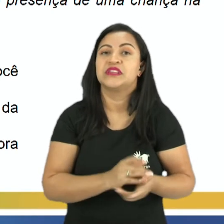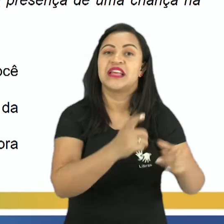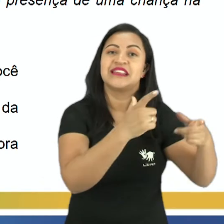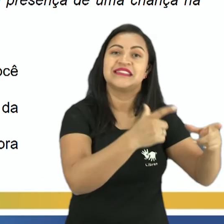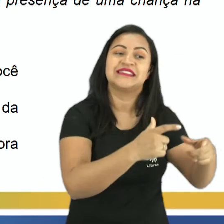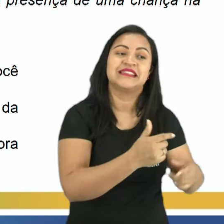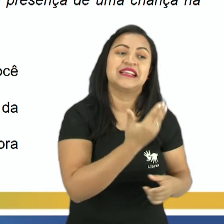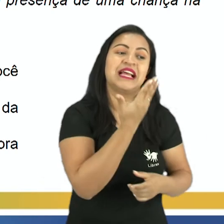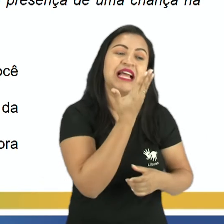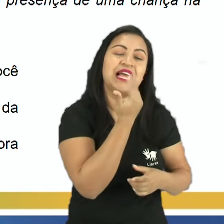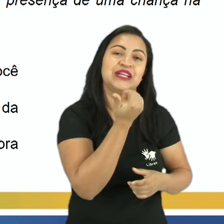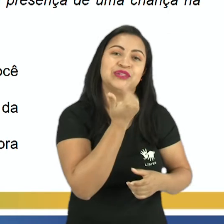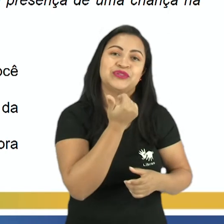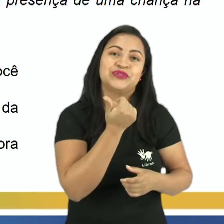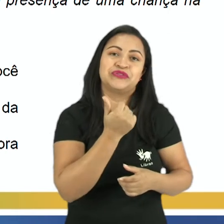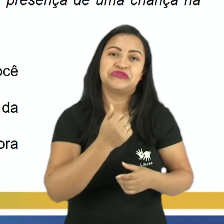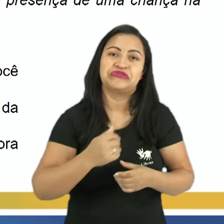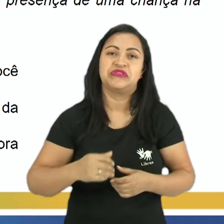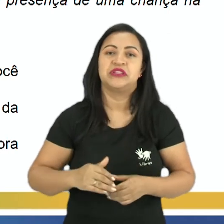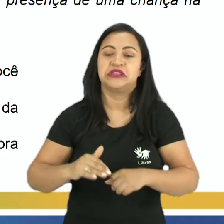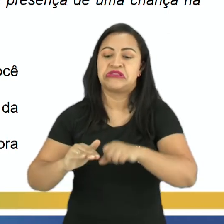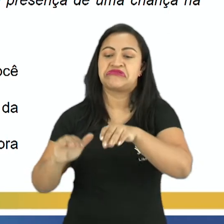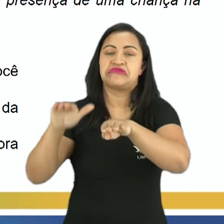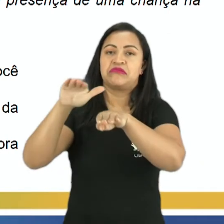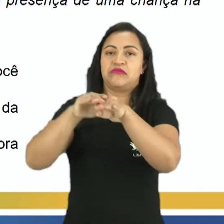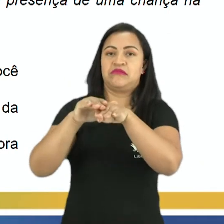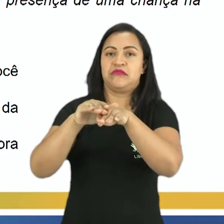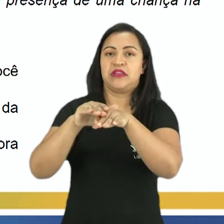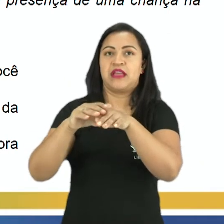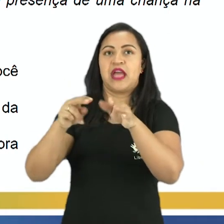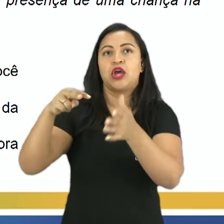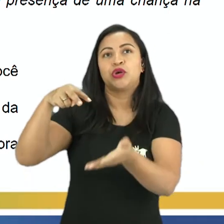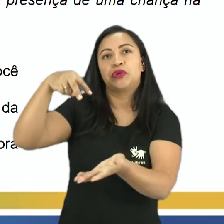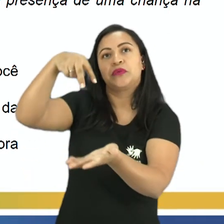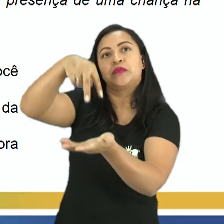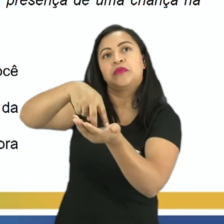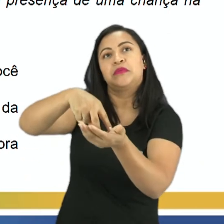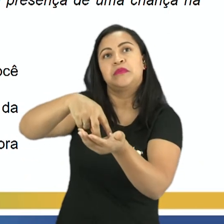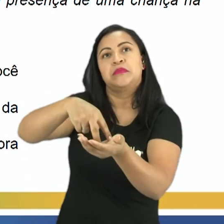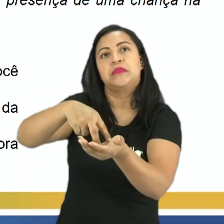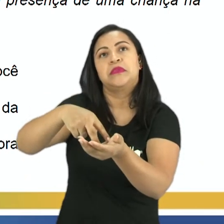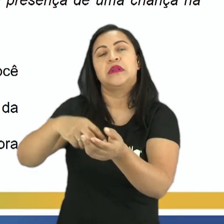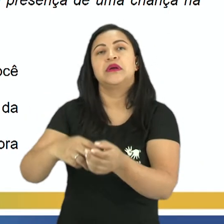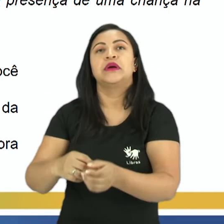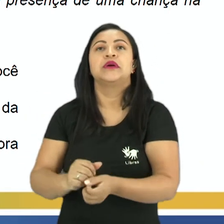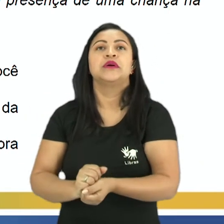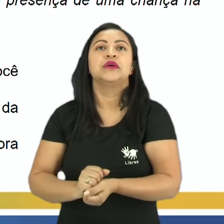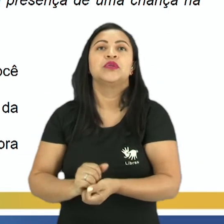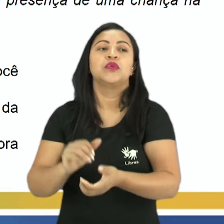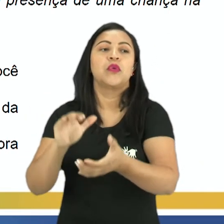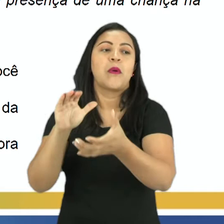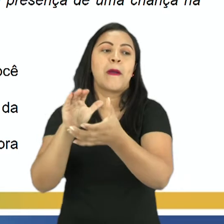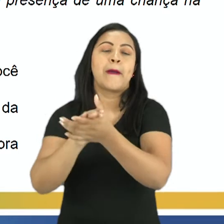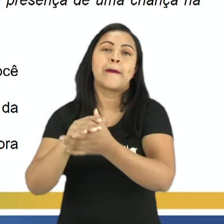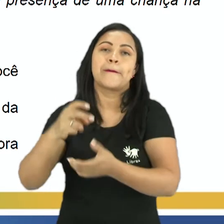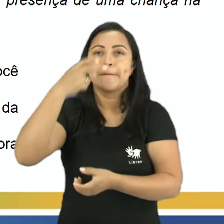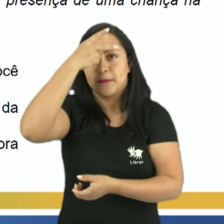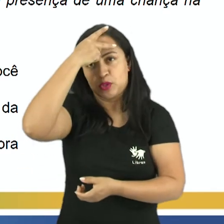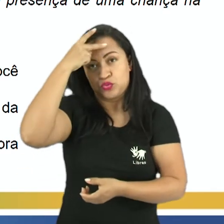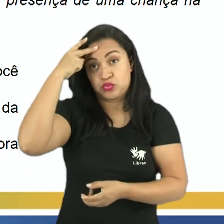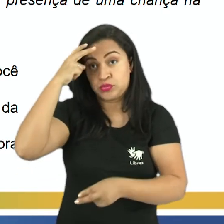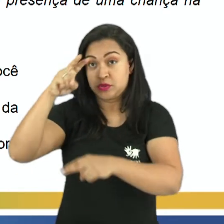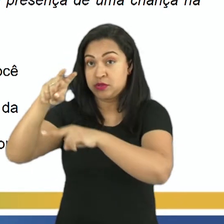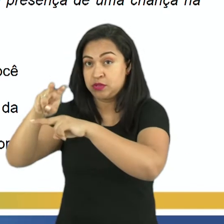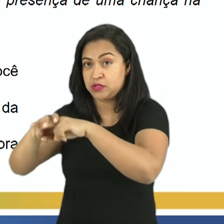média ascendente. Em primeiro plano, Silvia e Lúcia, um casal entre 30 e 35 anos, sentados